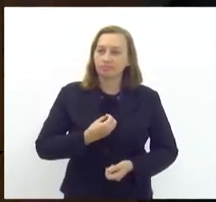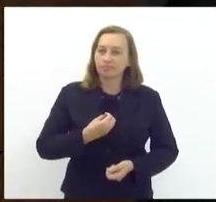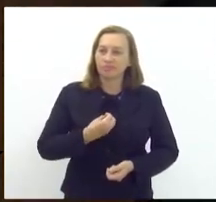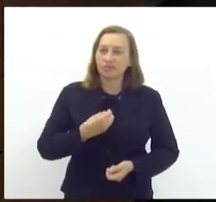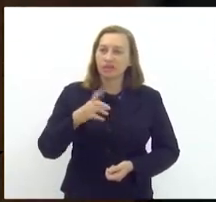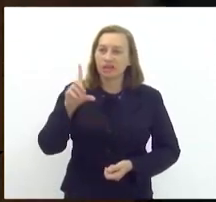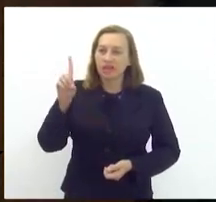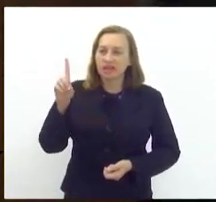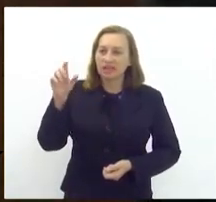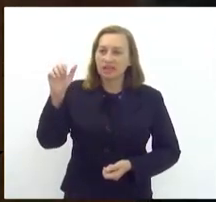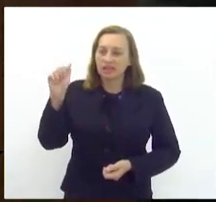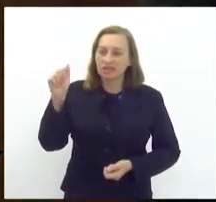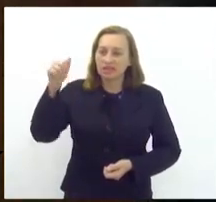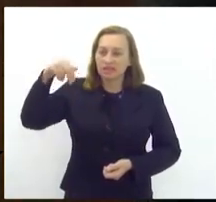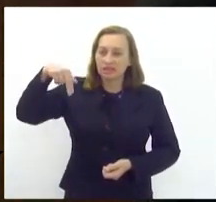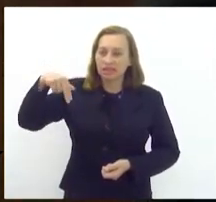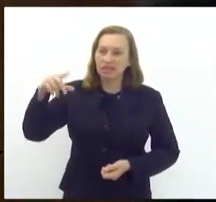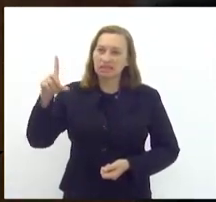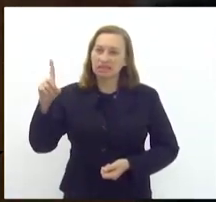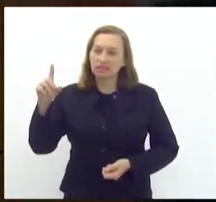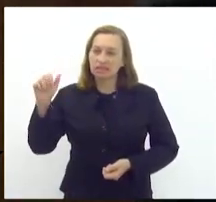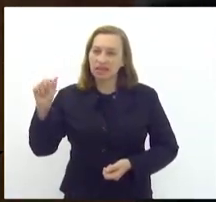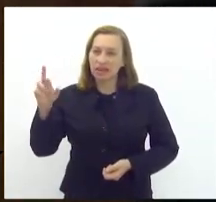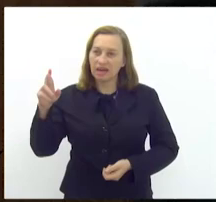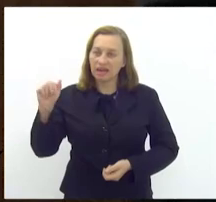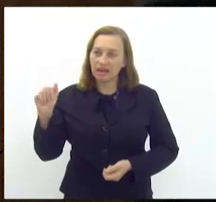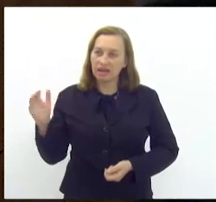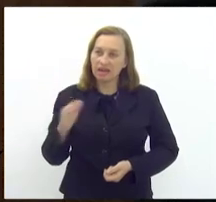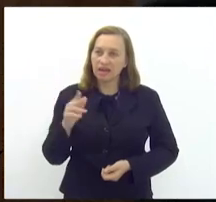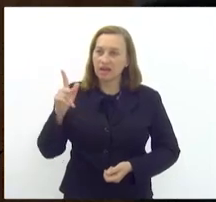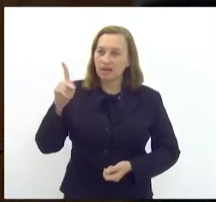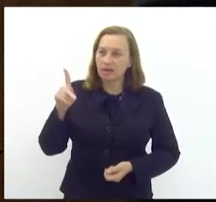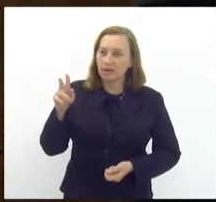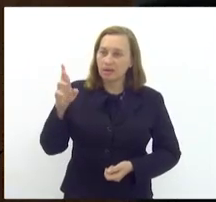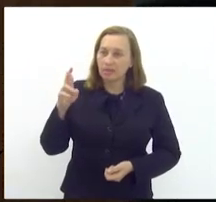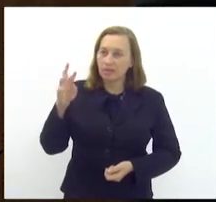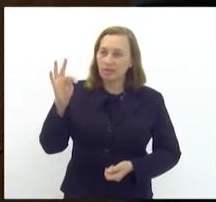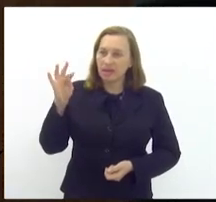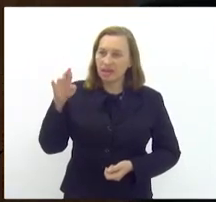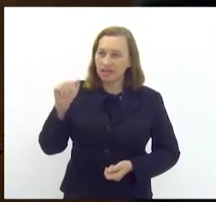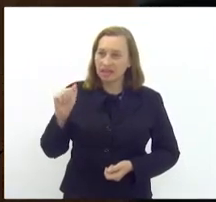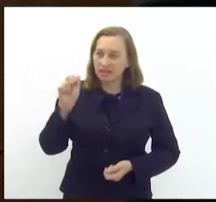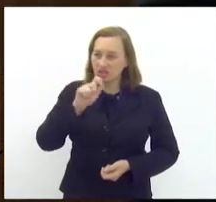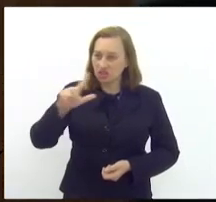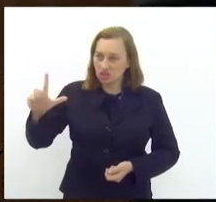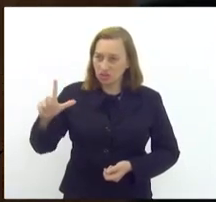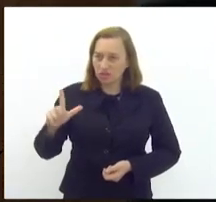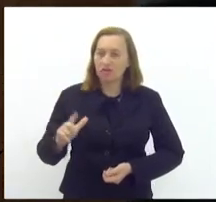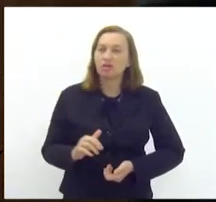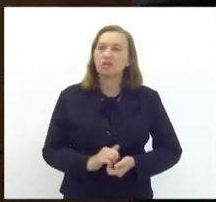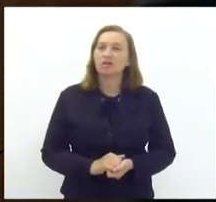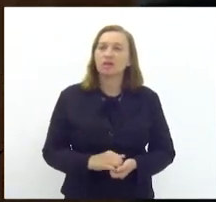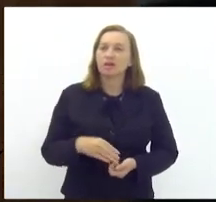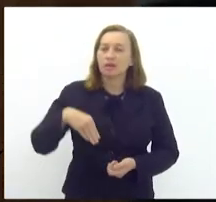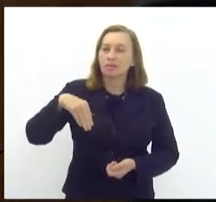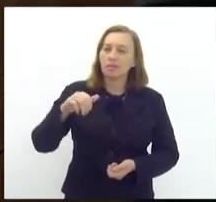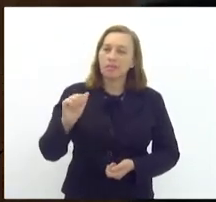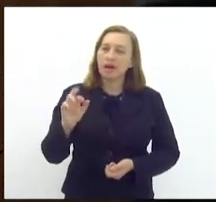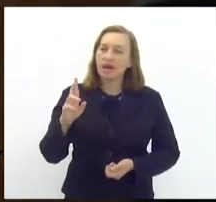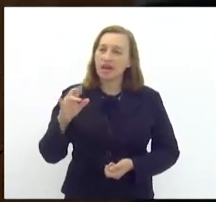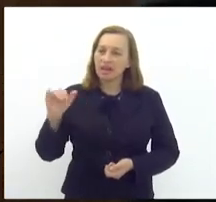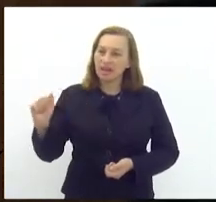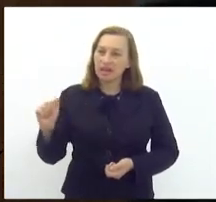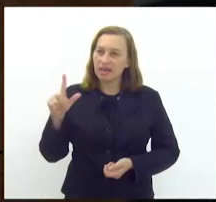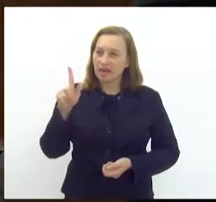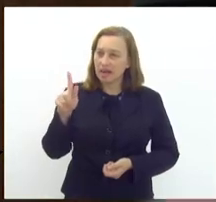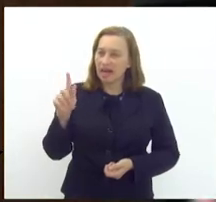Dandara a preta Gil senhora Maria Gadelha Gil Moreira